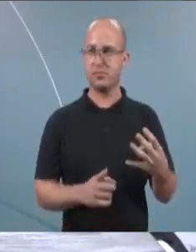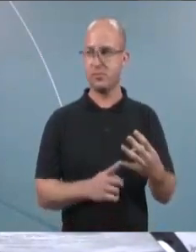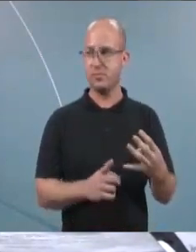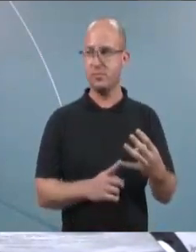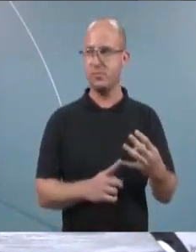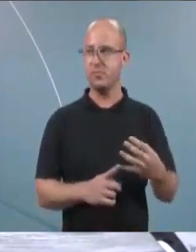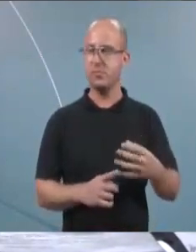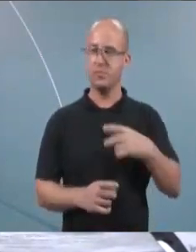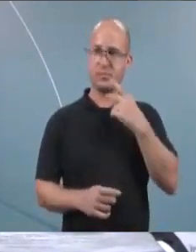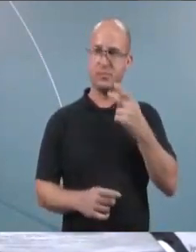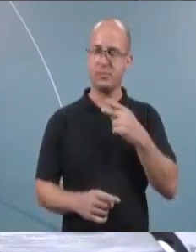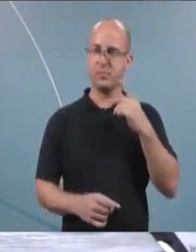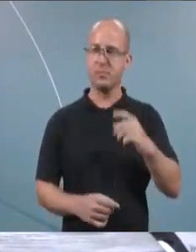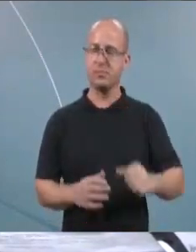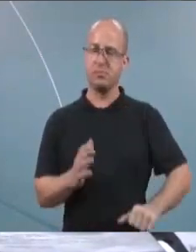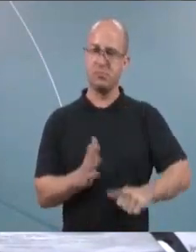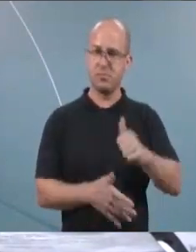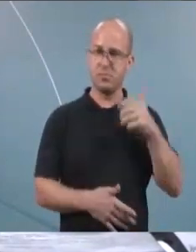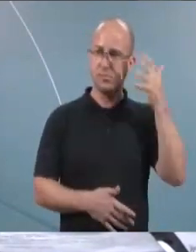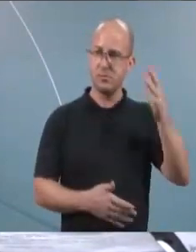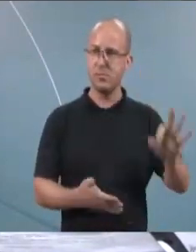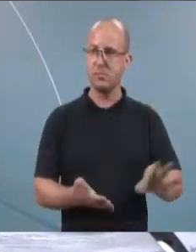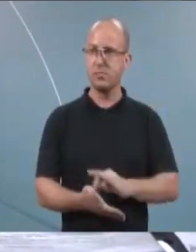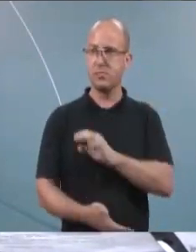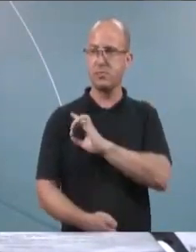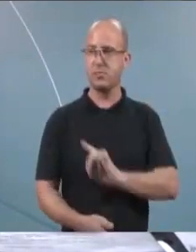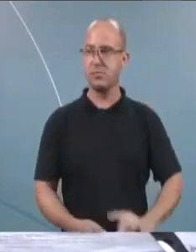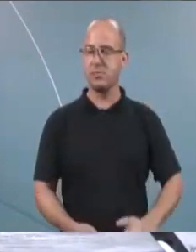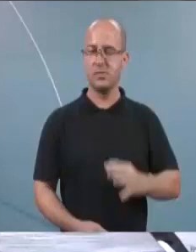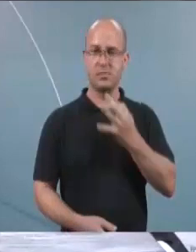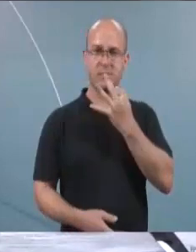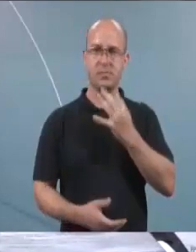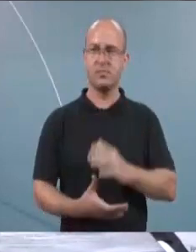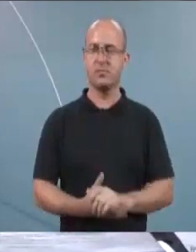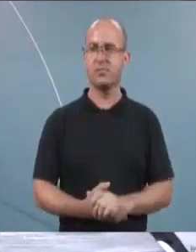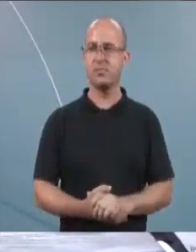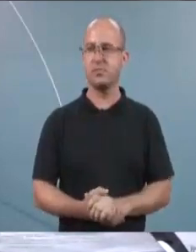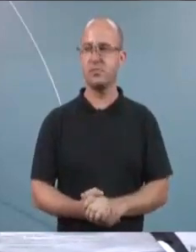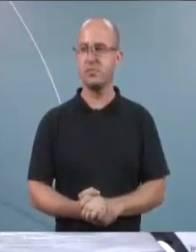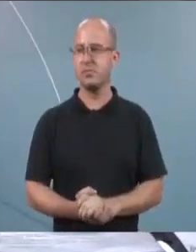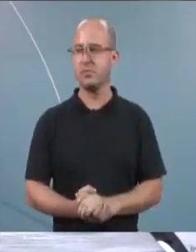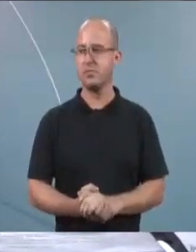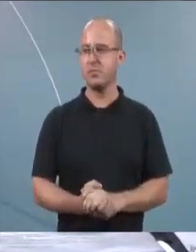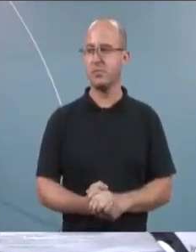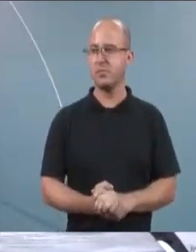a palavra o primeiro orador inscrito Deputado Francisco do